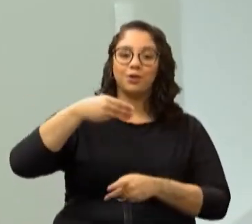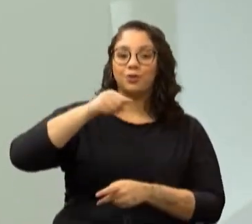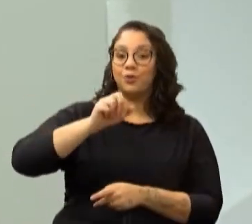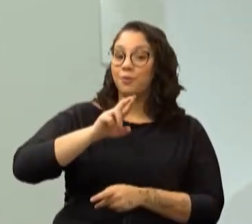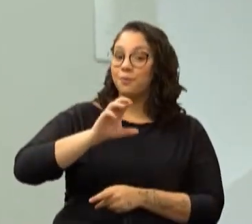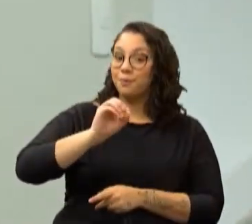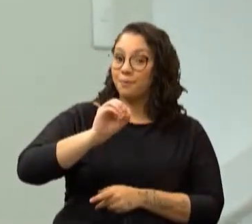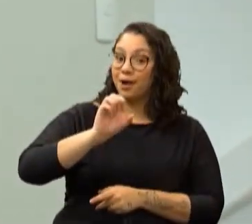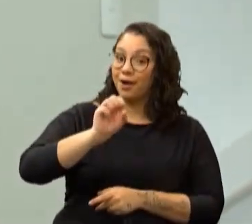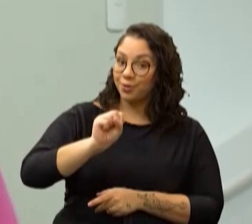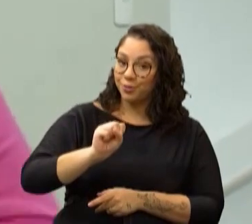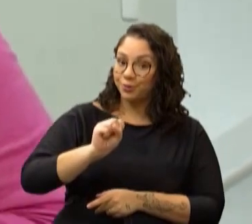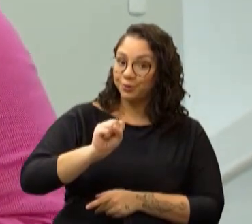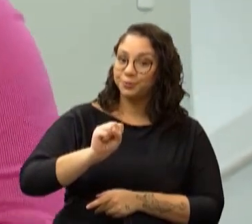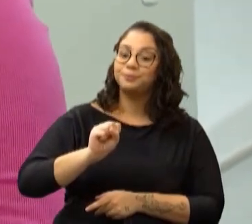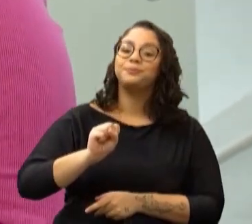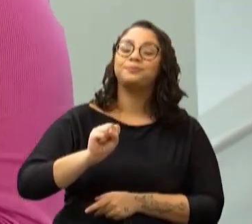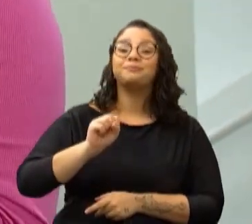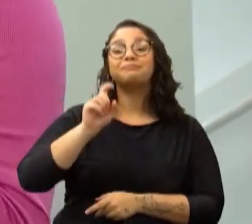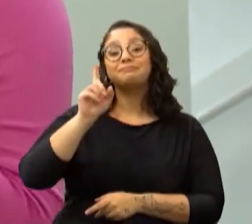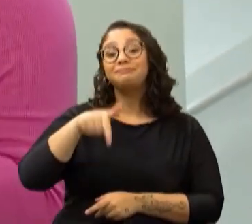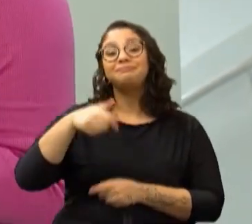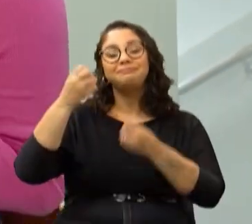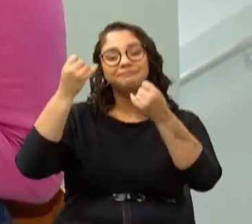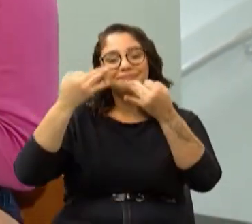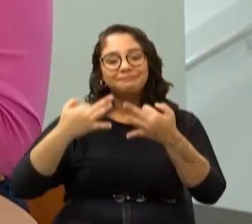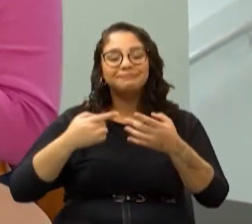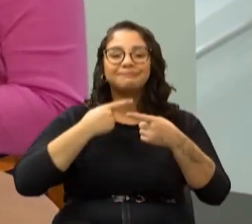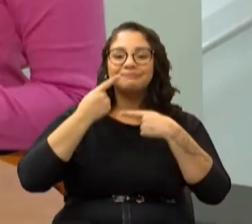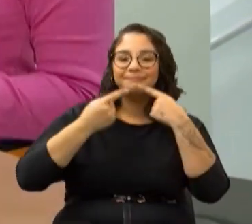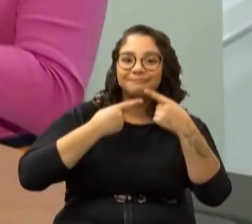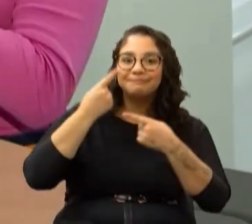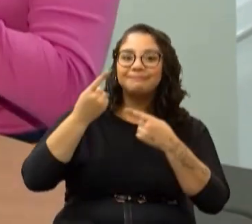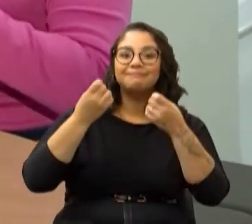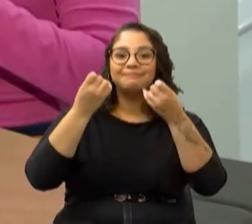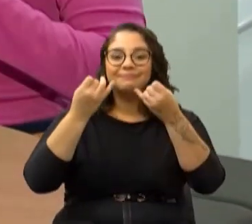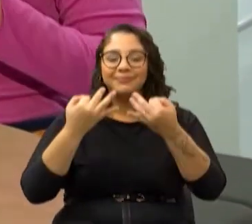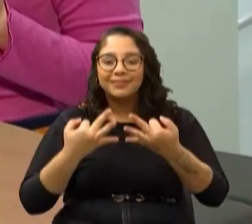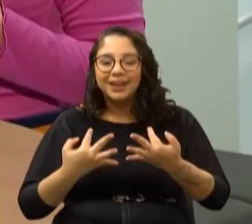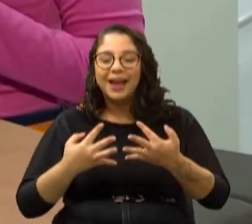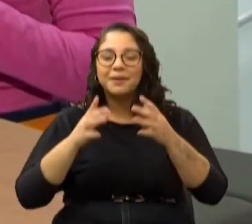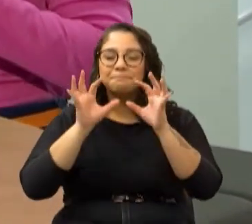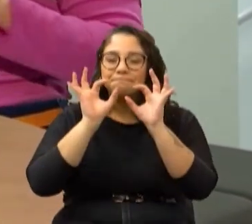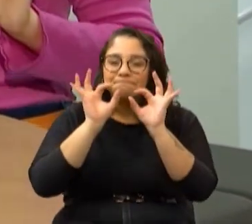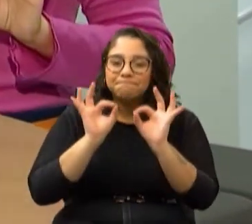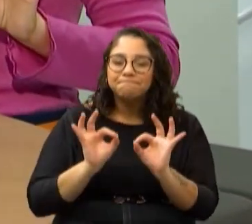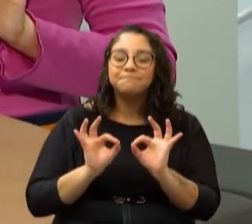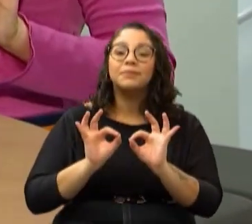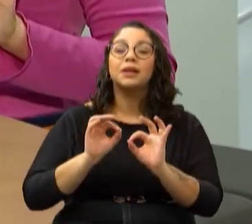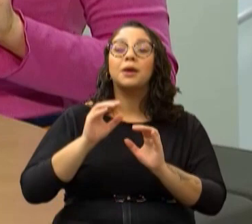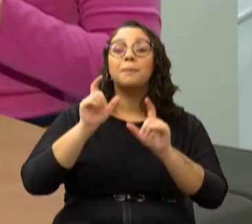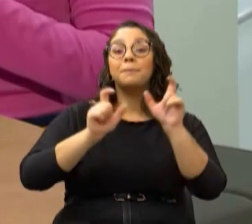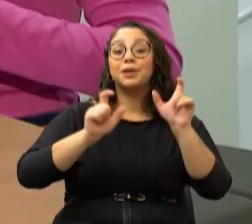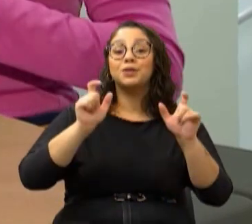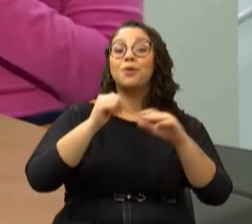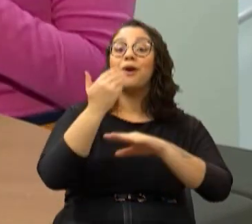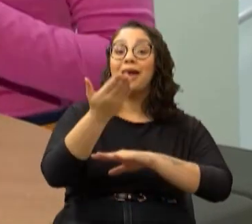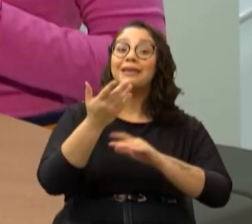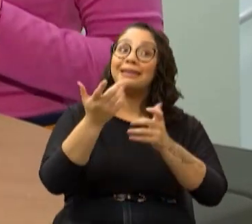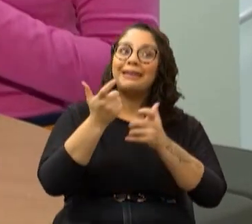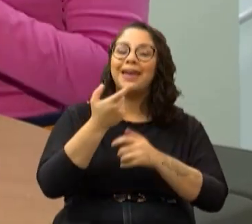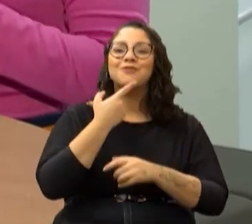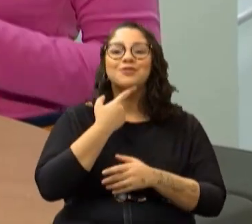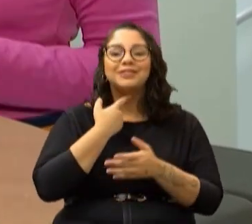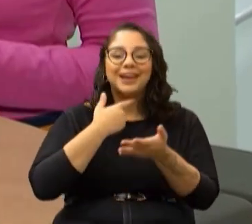assessor financeiro Marcos Griebeler para tirar as dúvidas, para explicar bem direitinho para quem do outro lado que está